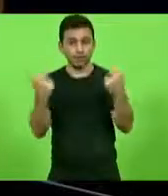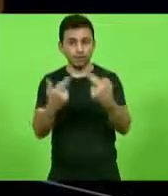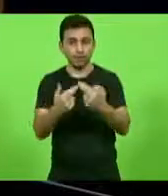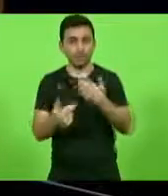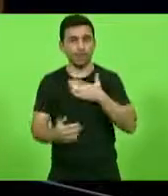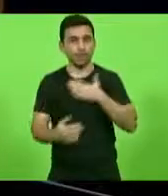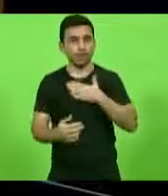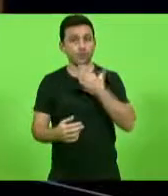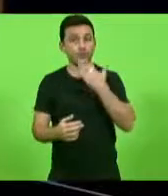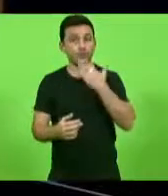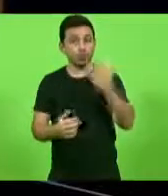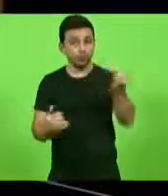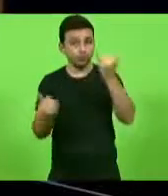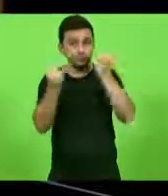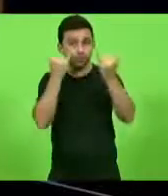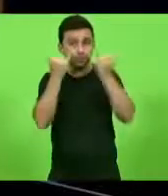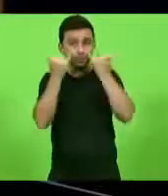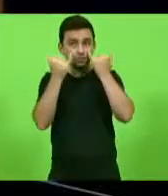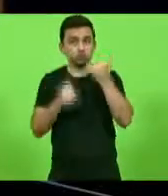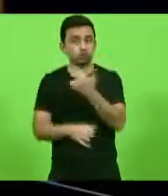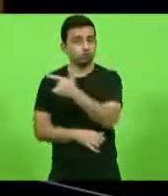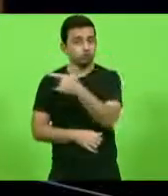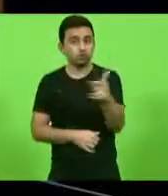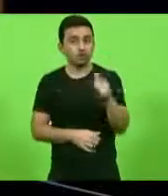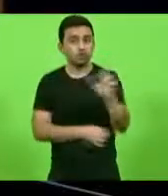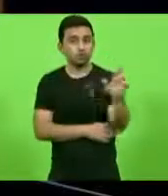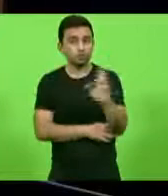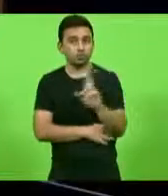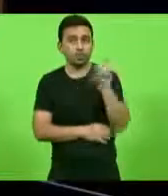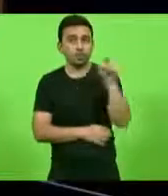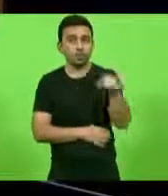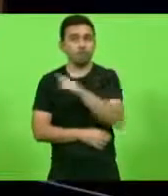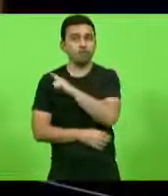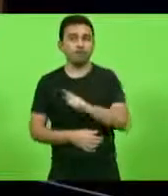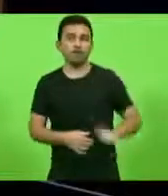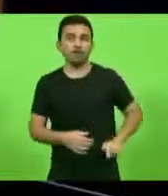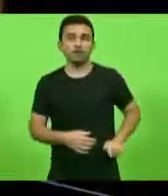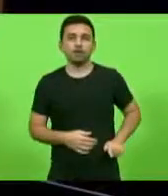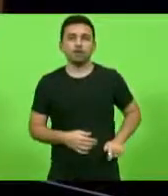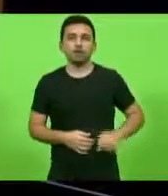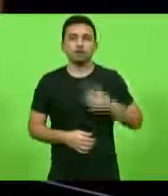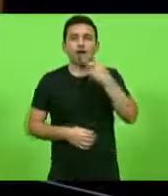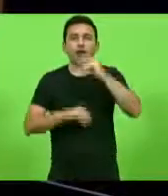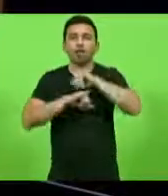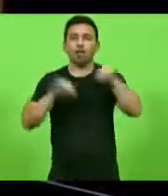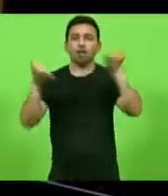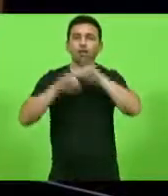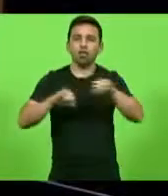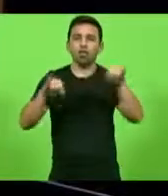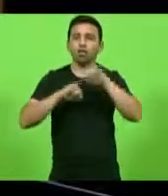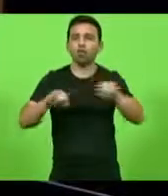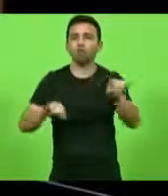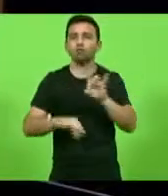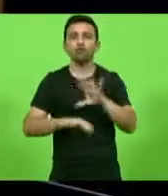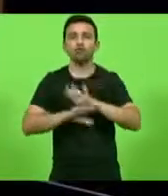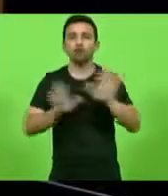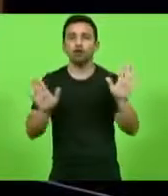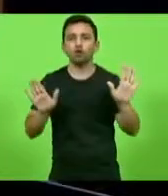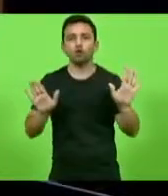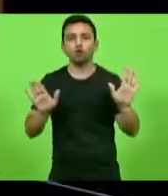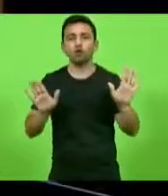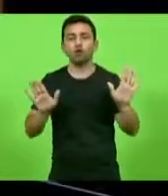informação esclareça isso, não há resposta por parte do governo. Há muito anúncio. E isso, nesse momento, é